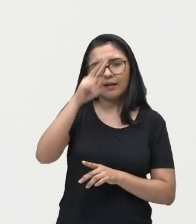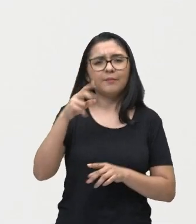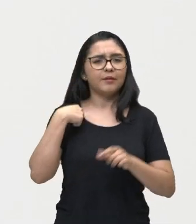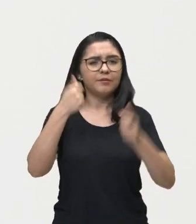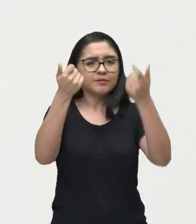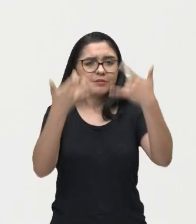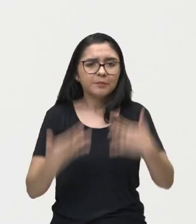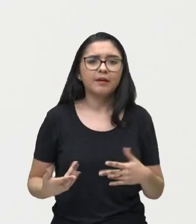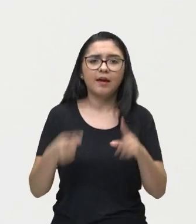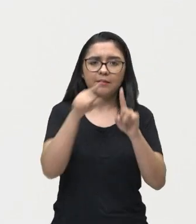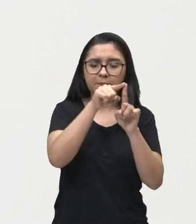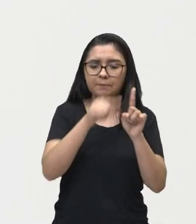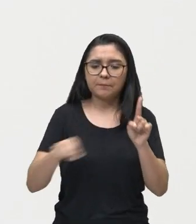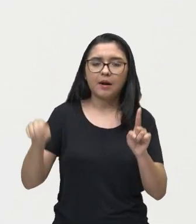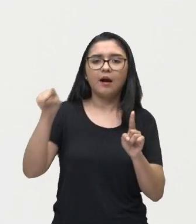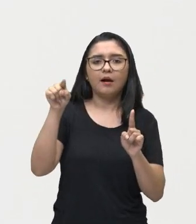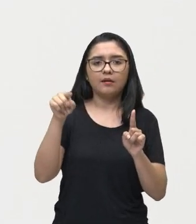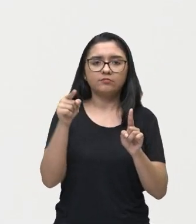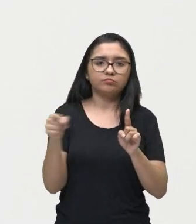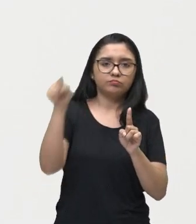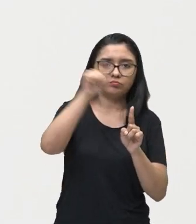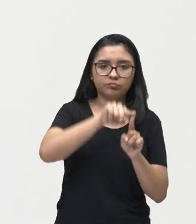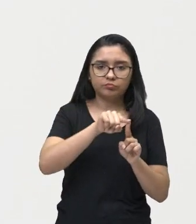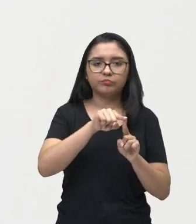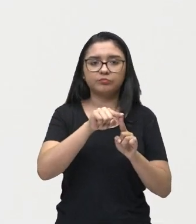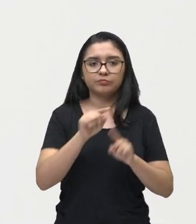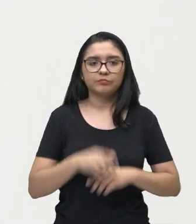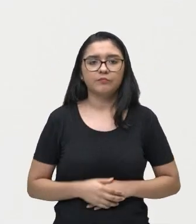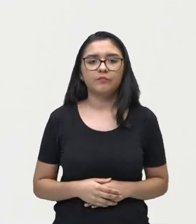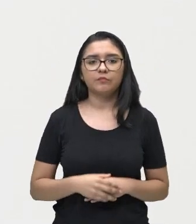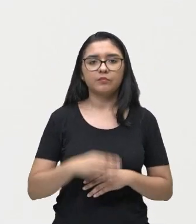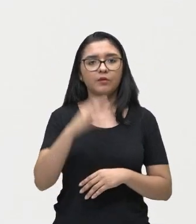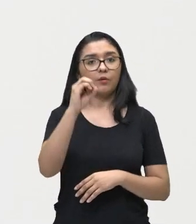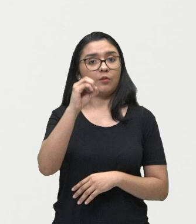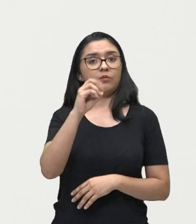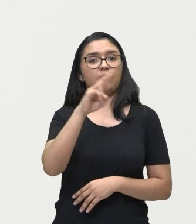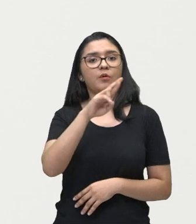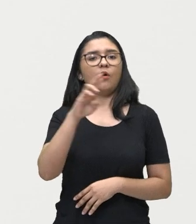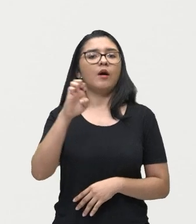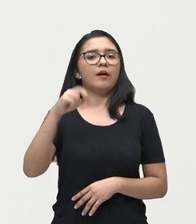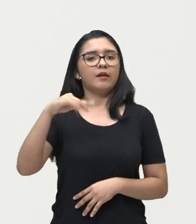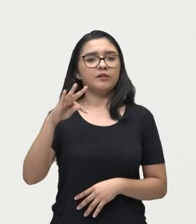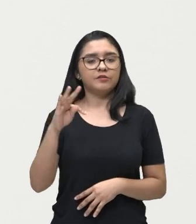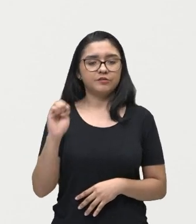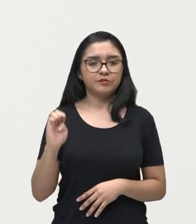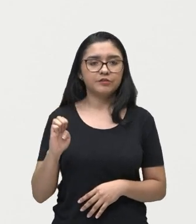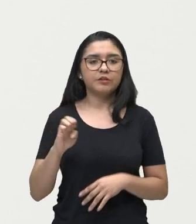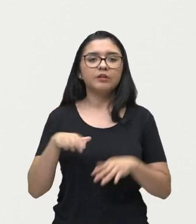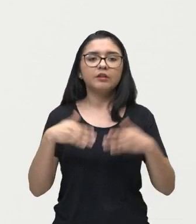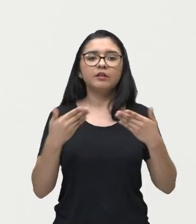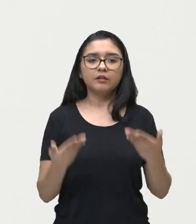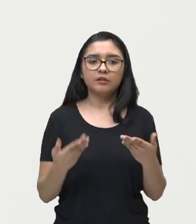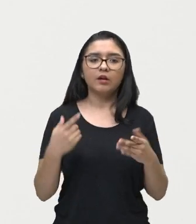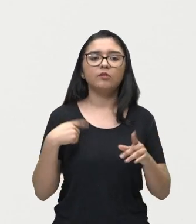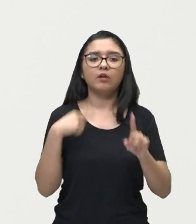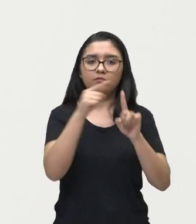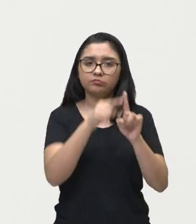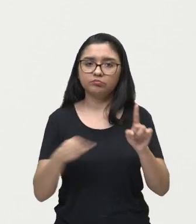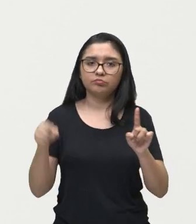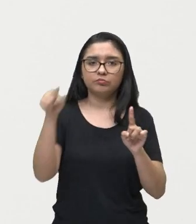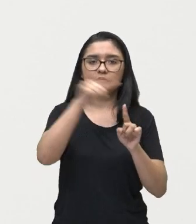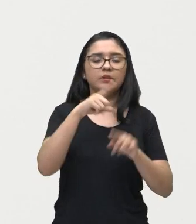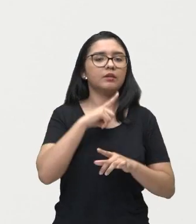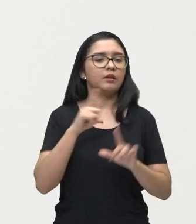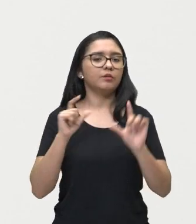né? Isso se chama corrente de convecção. Na convecção térmica, você tem agora que ela